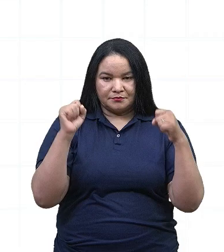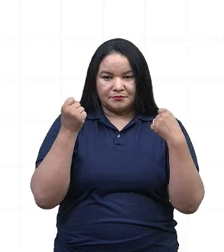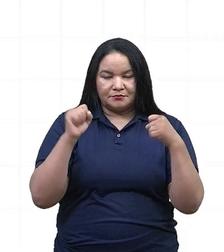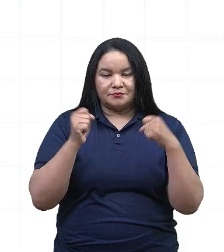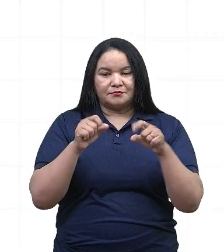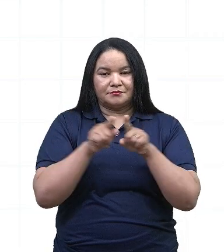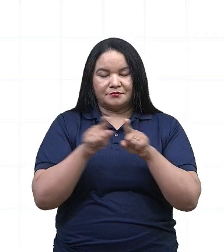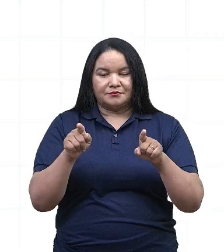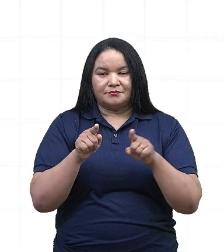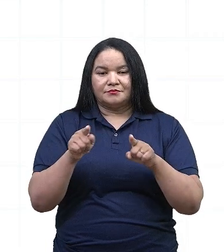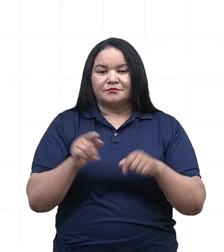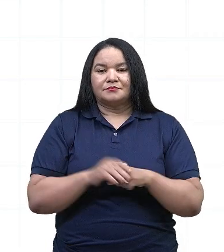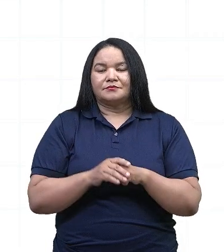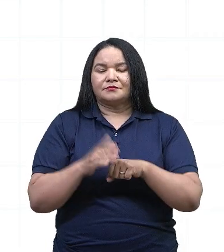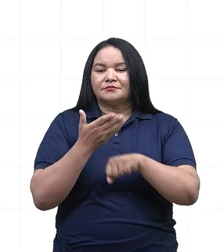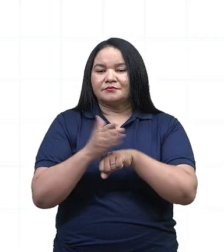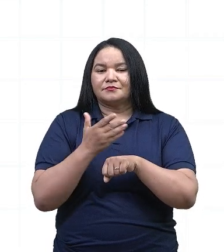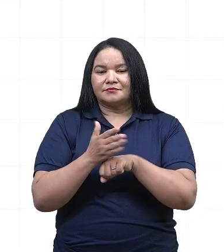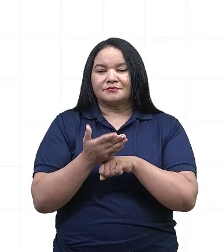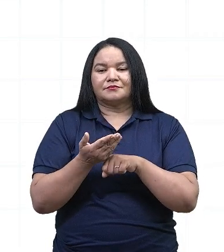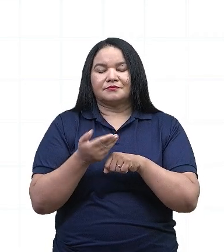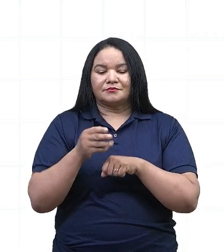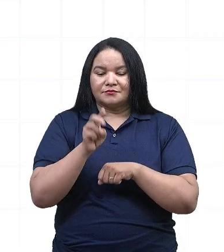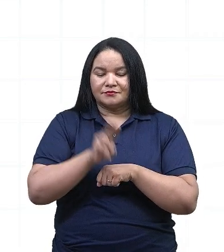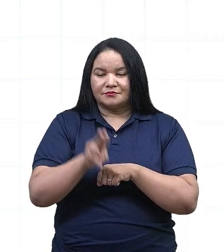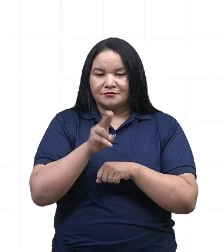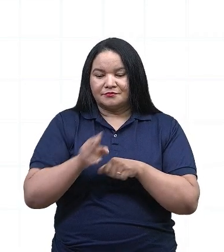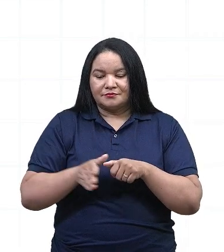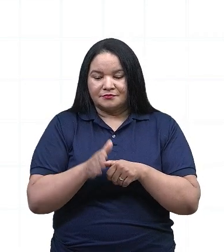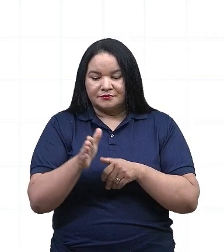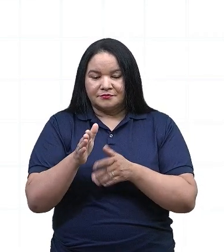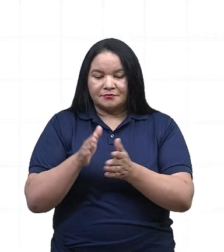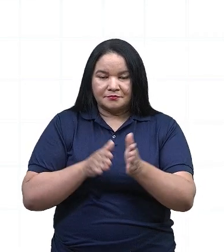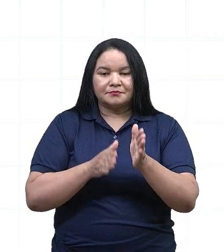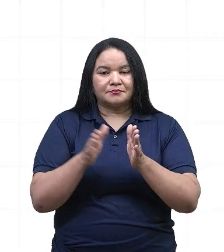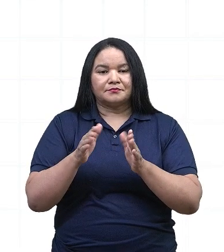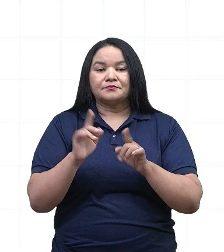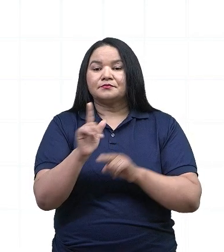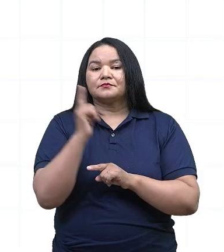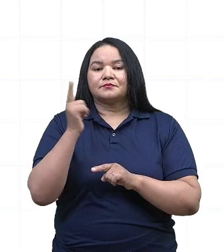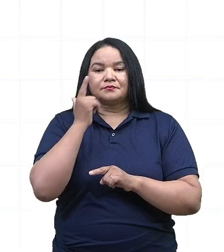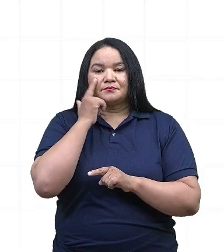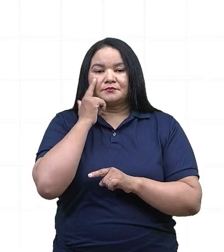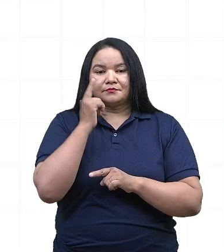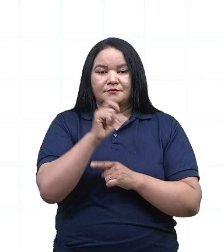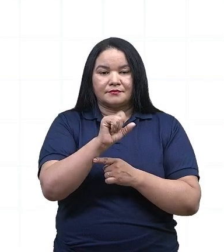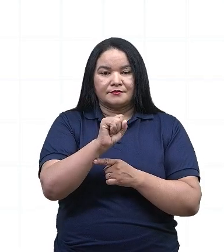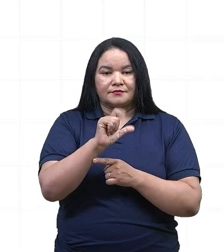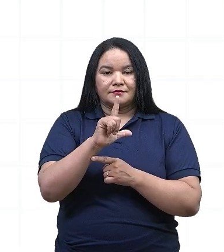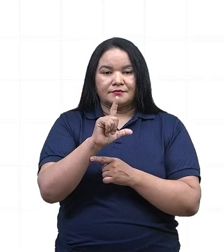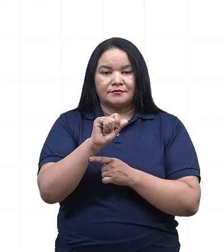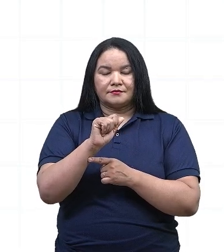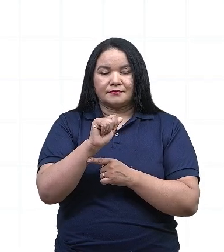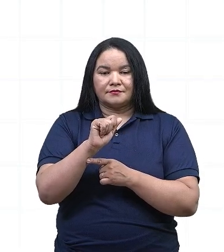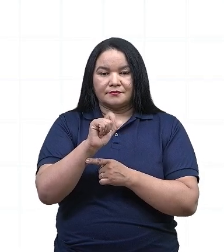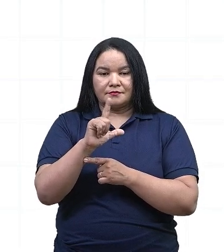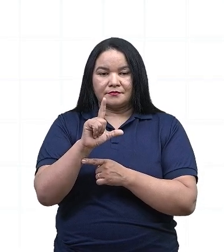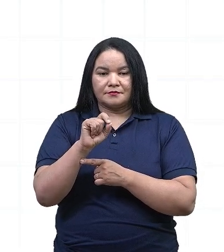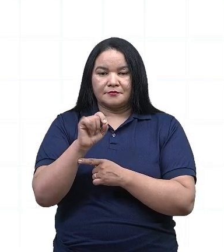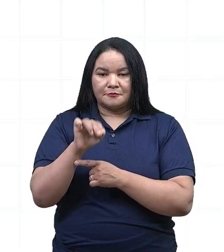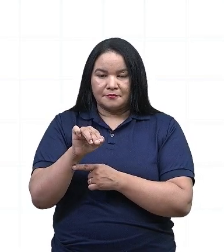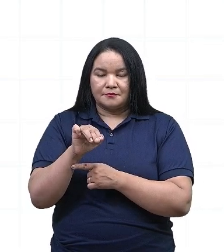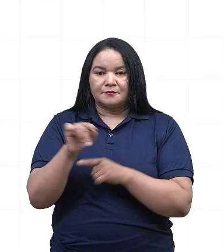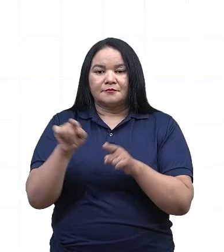atividade física com patins. Algo muito diferente do que a gente observa no slalom, que é outra modalidade, uma modalidade que